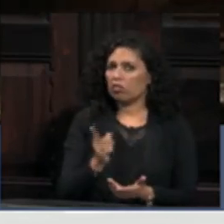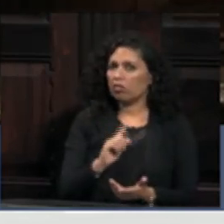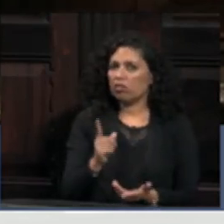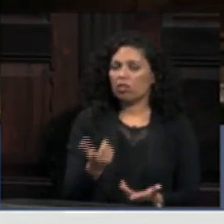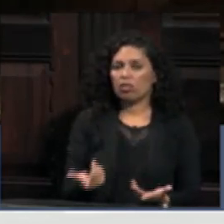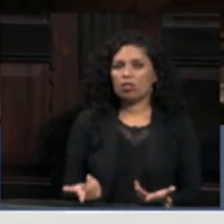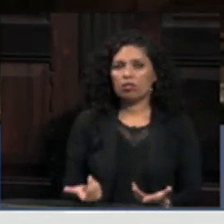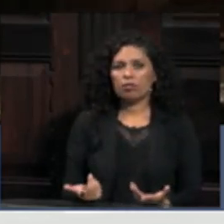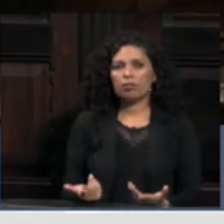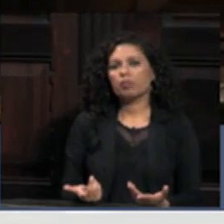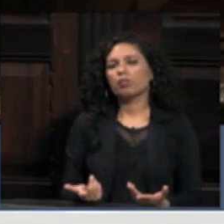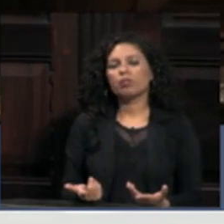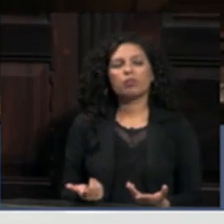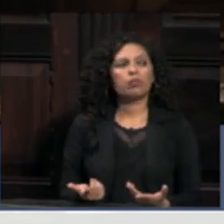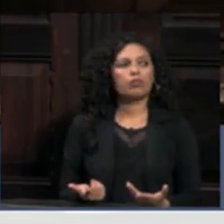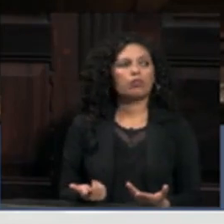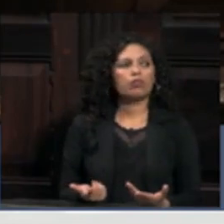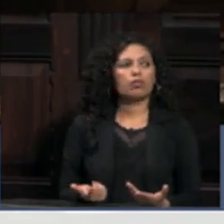que,